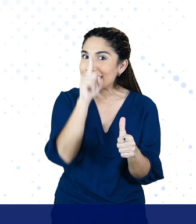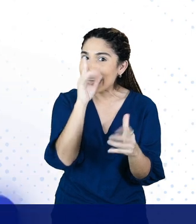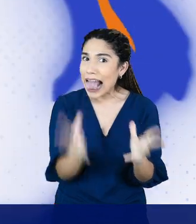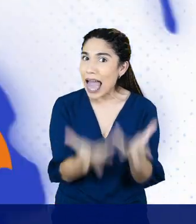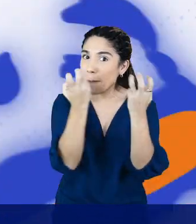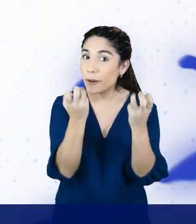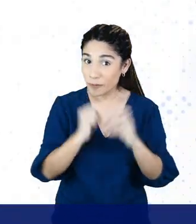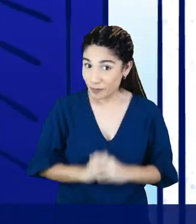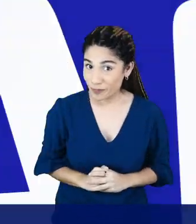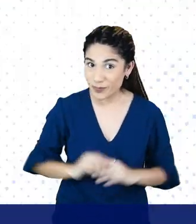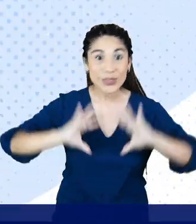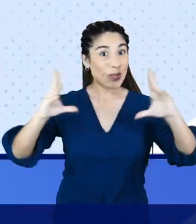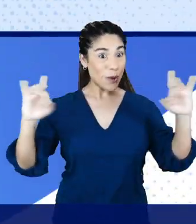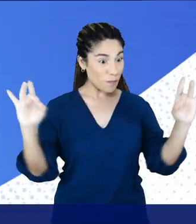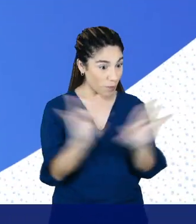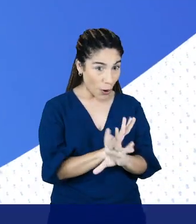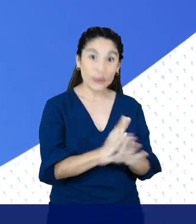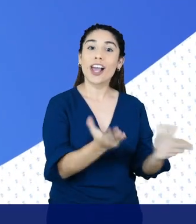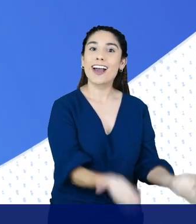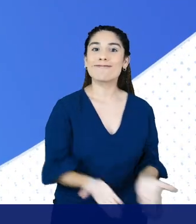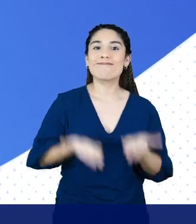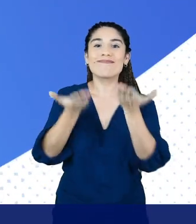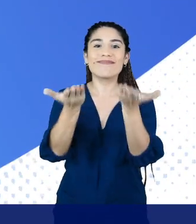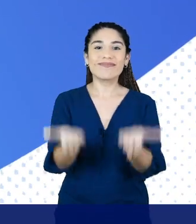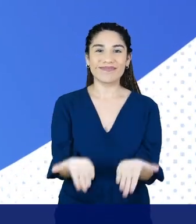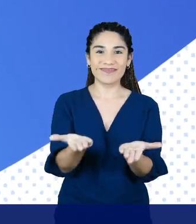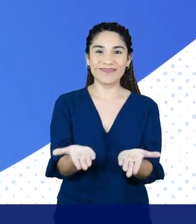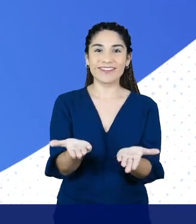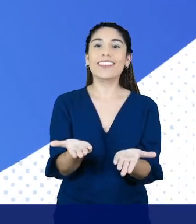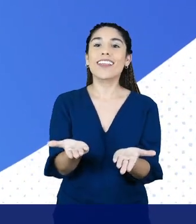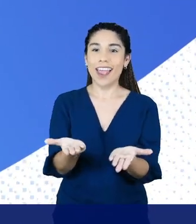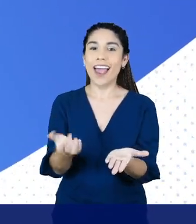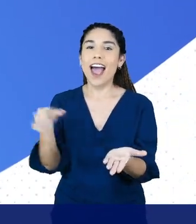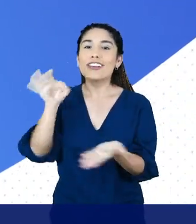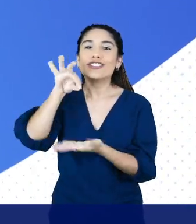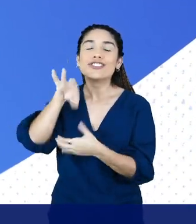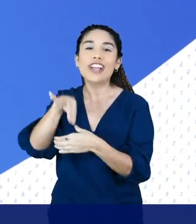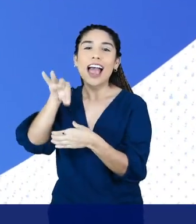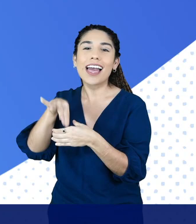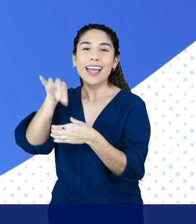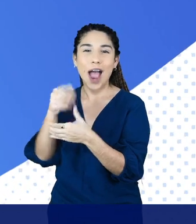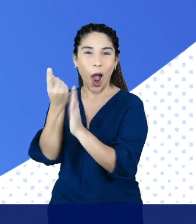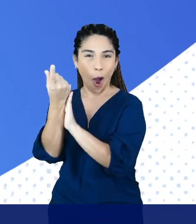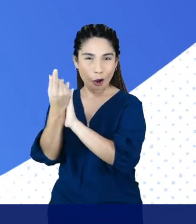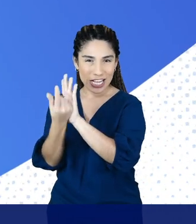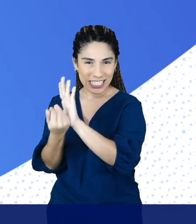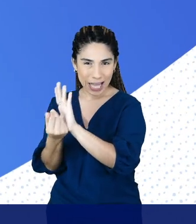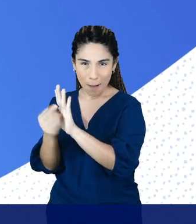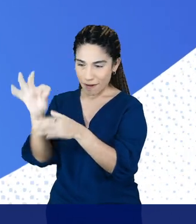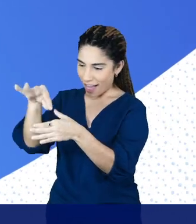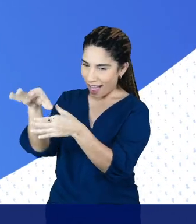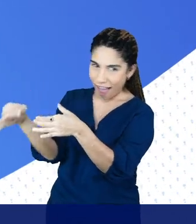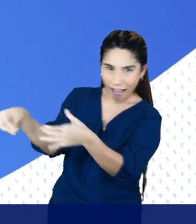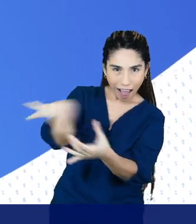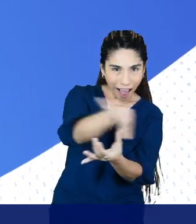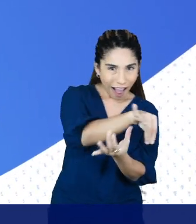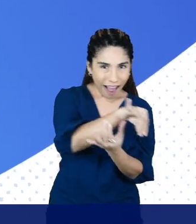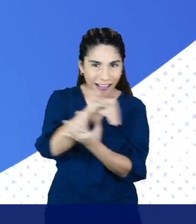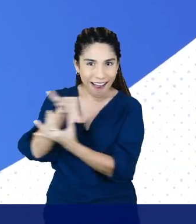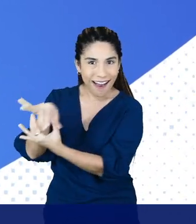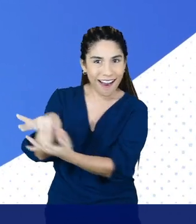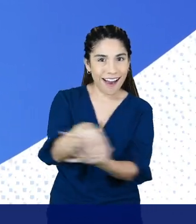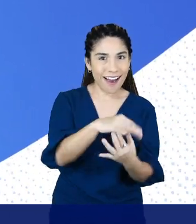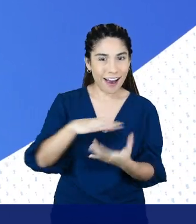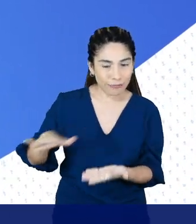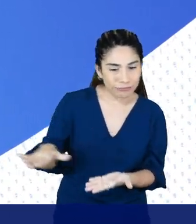ceia, hein? Tudo pronto! Comece despejando a xícara de orçamento bem definido para cobrir todos os gastos